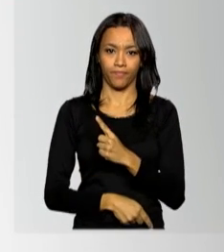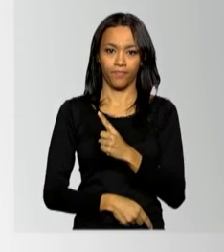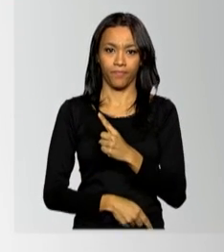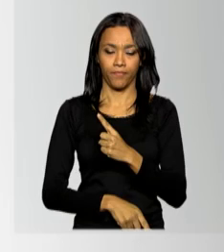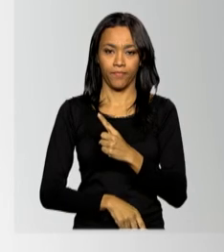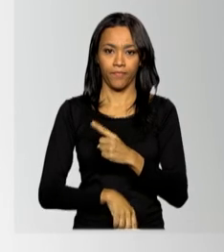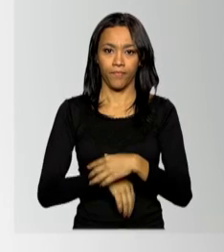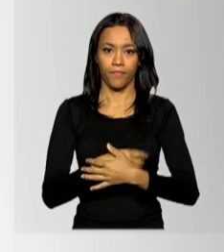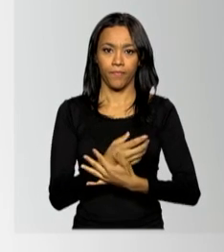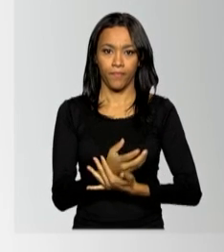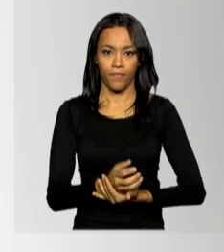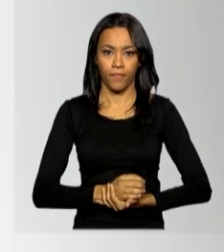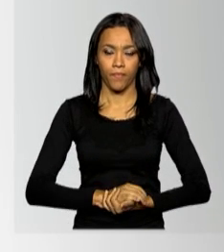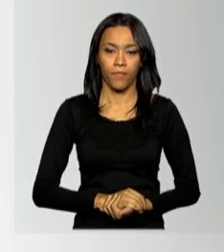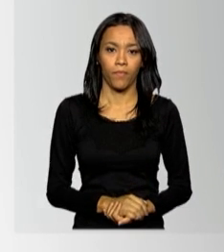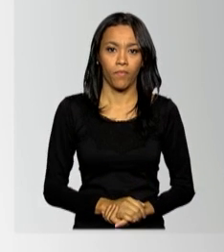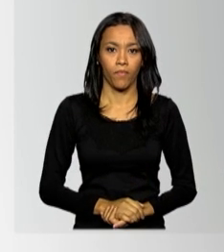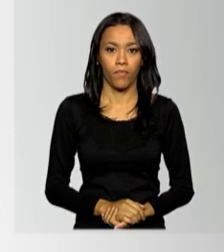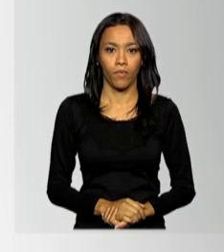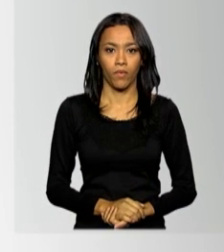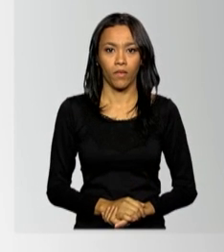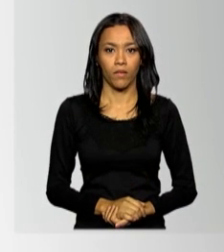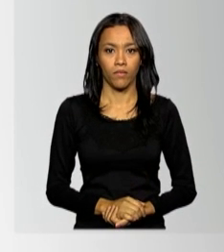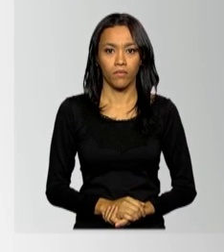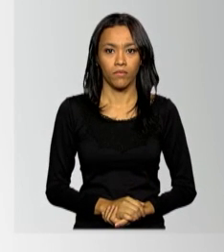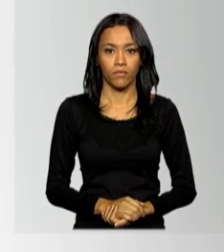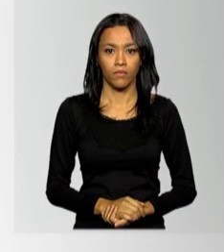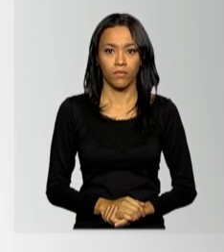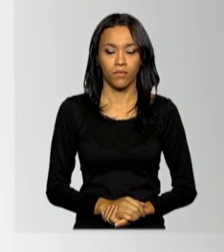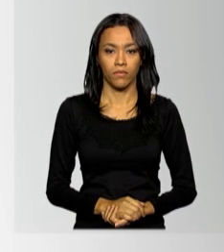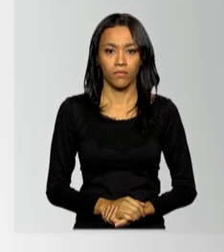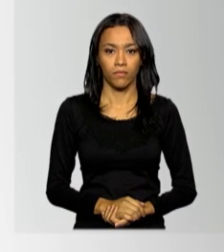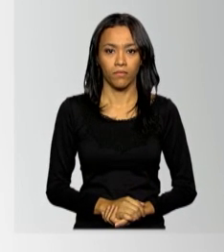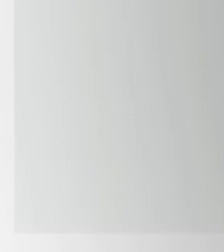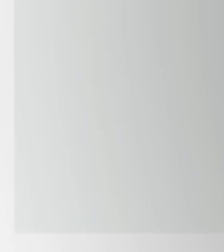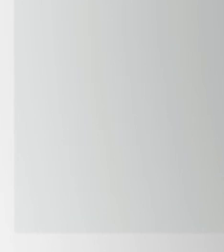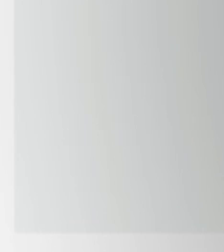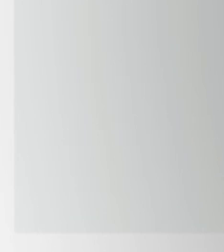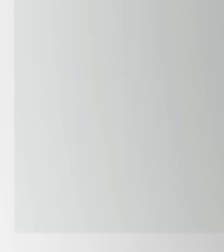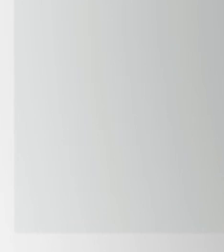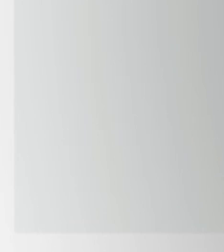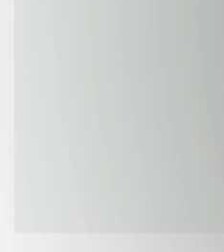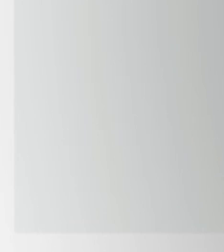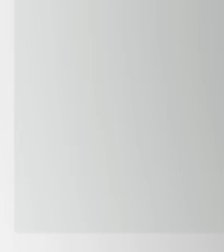inep.gov.br da inscrição sem o sigilo e sem um tio